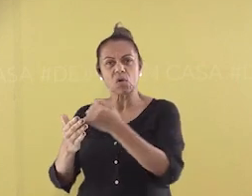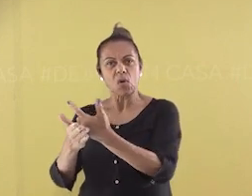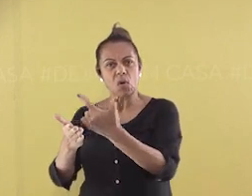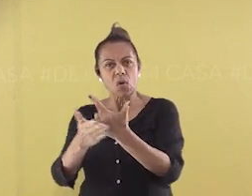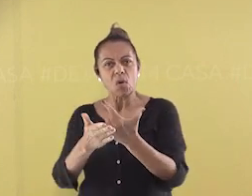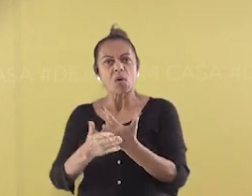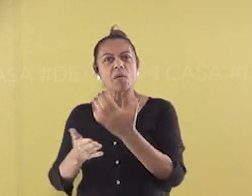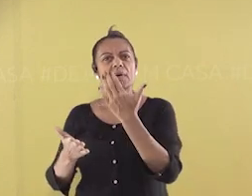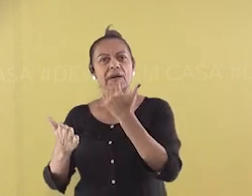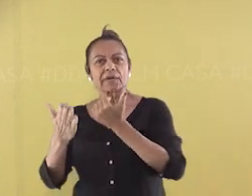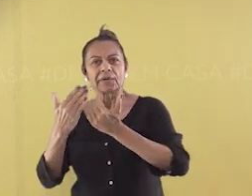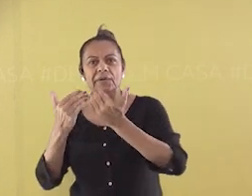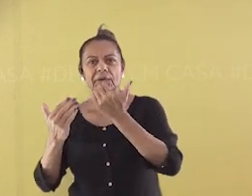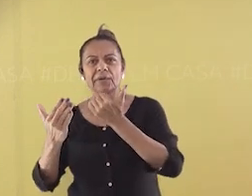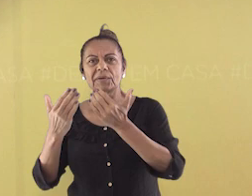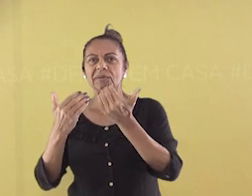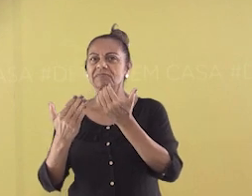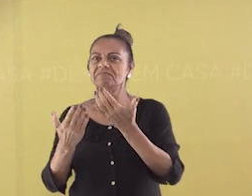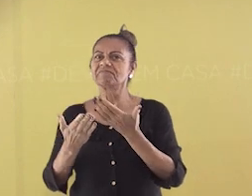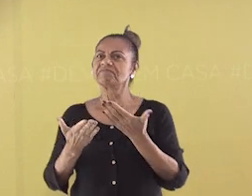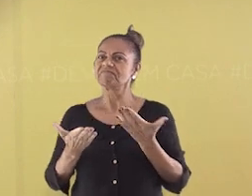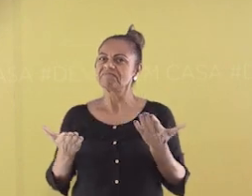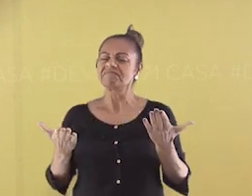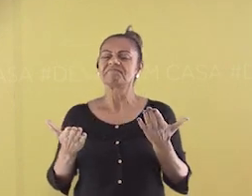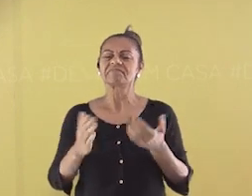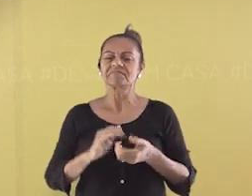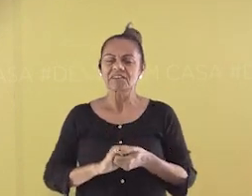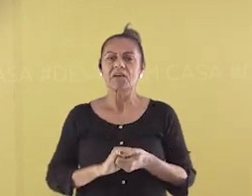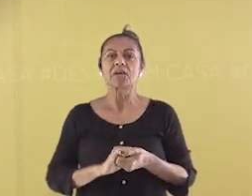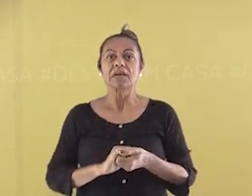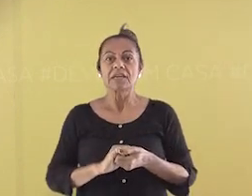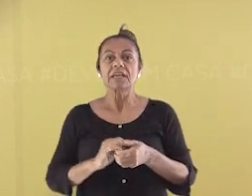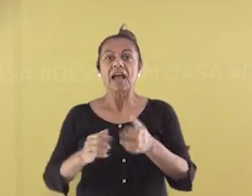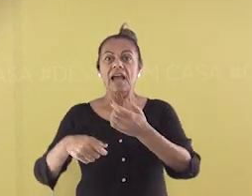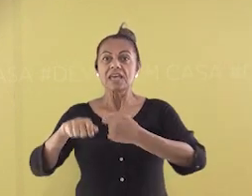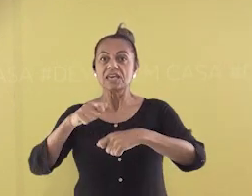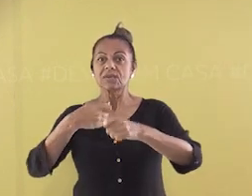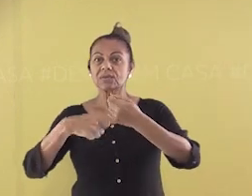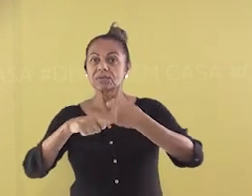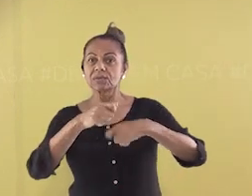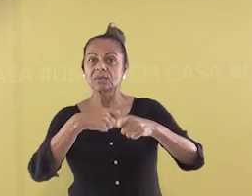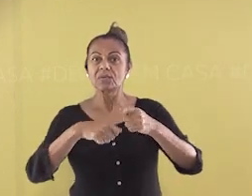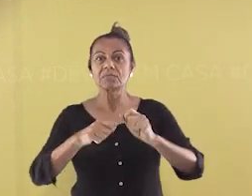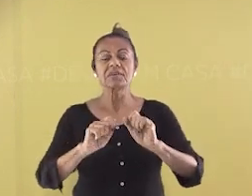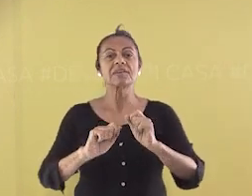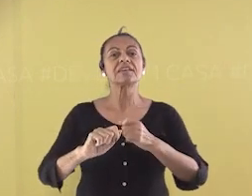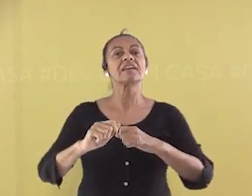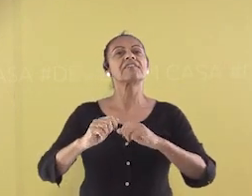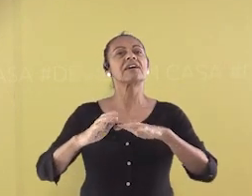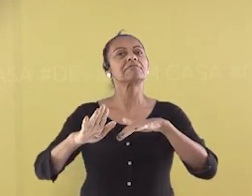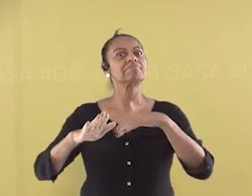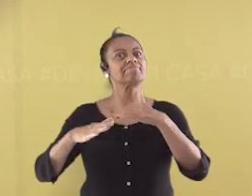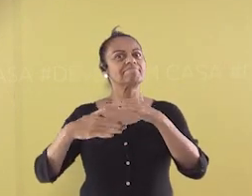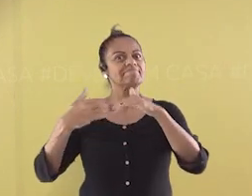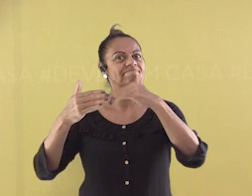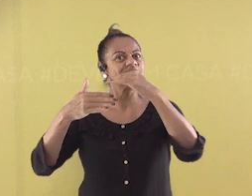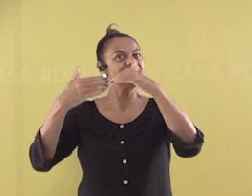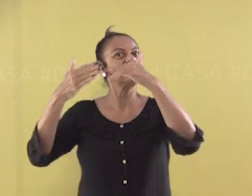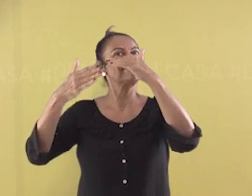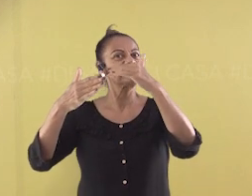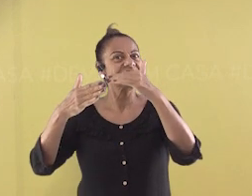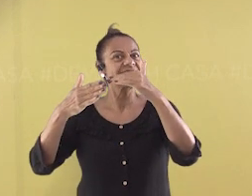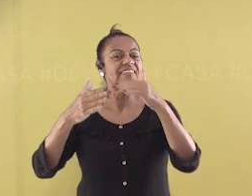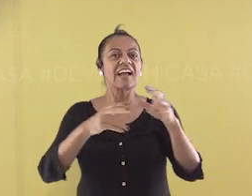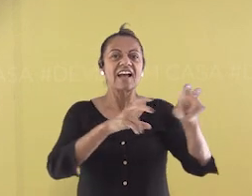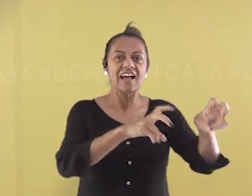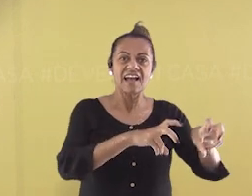A palavra economia inicia com a letra E, gerando renda, tanto para quem produziu quanto para